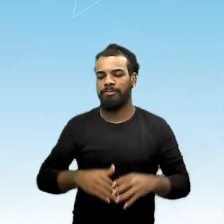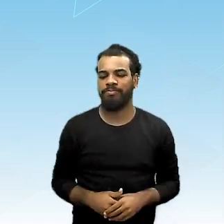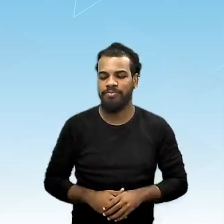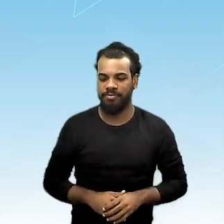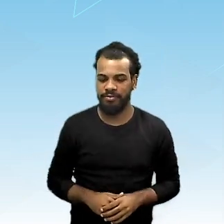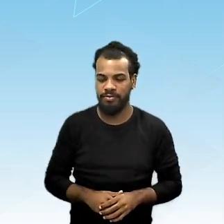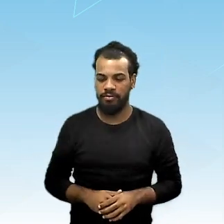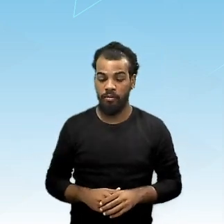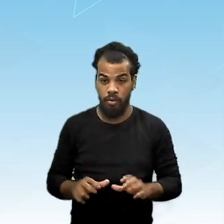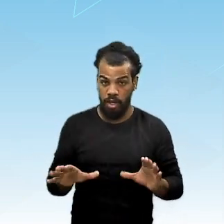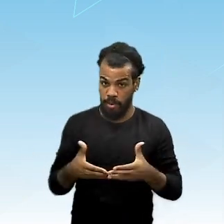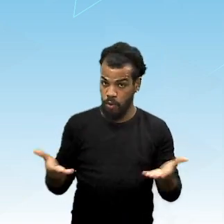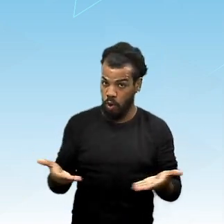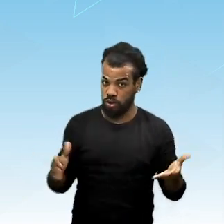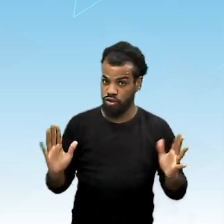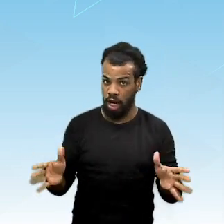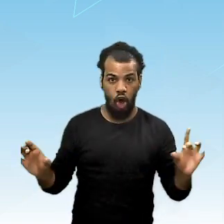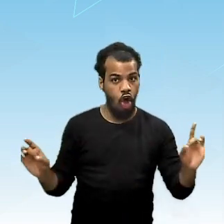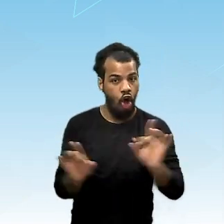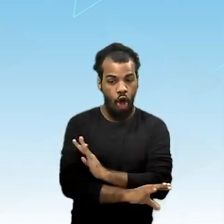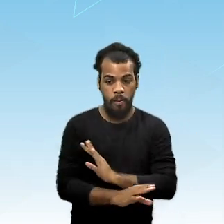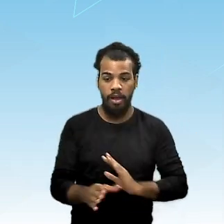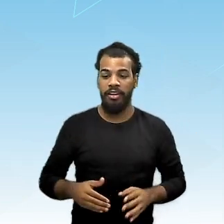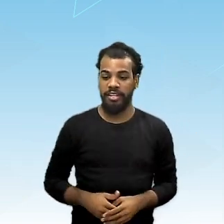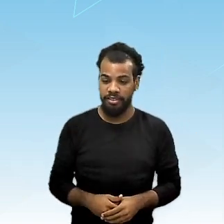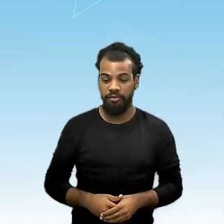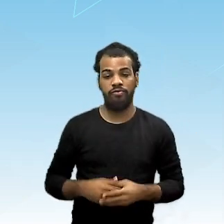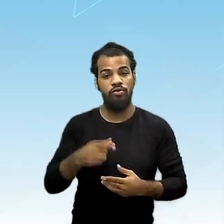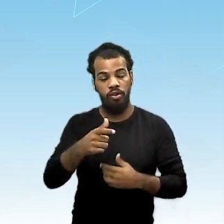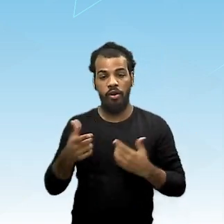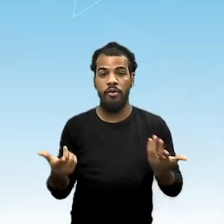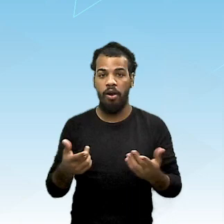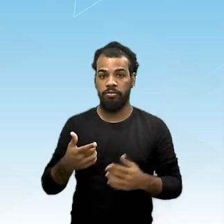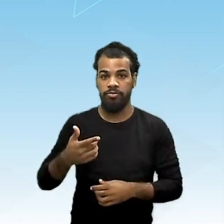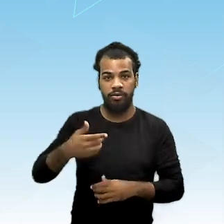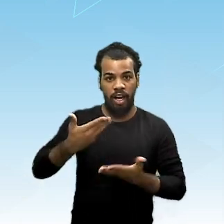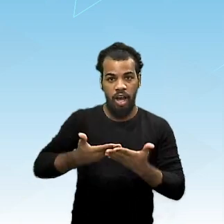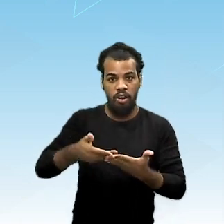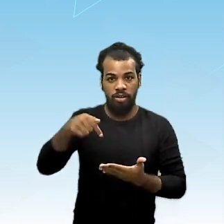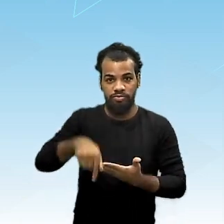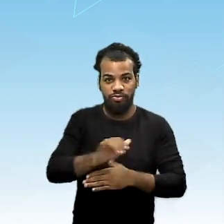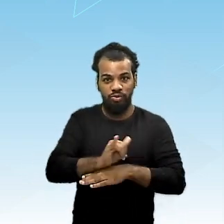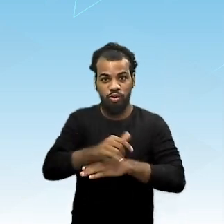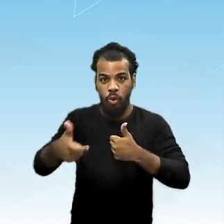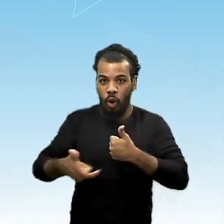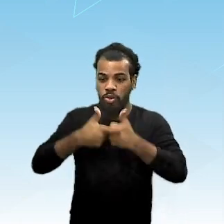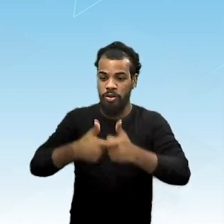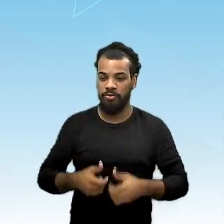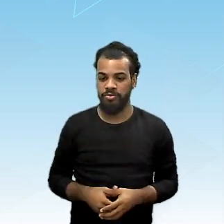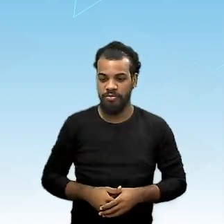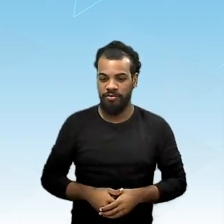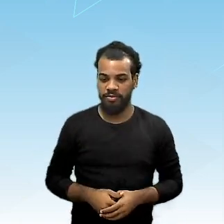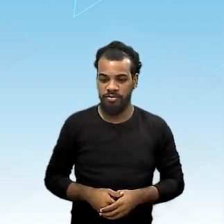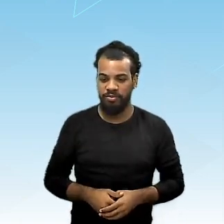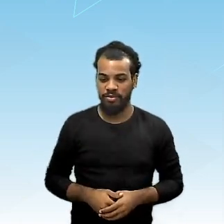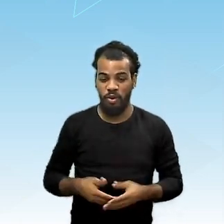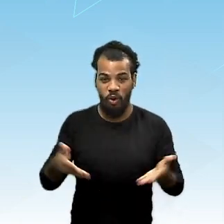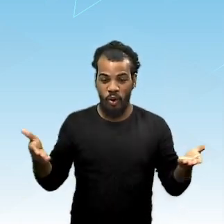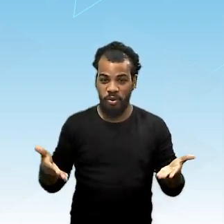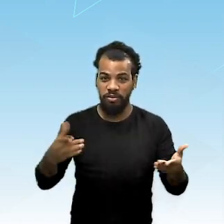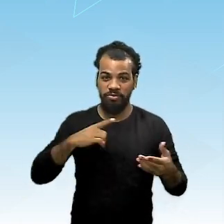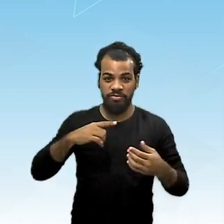completa, esperando você para você curtir essa videoaula. Hoje estamos com o Ronaldo, tranquilo? Nosso